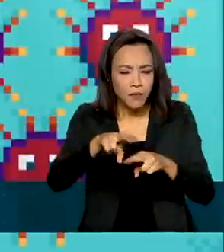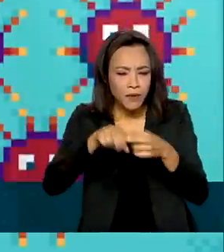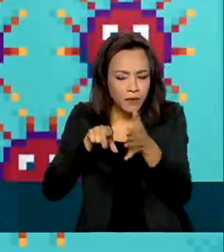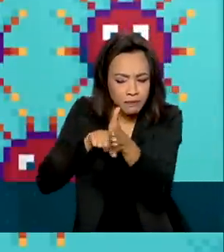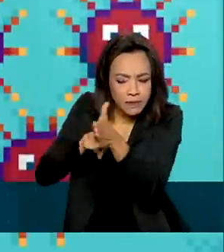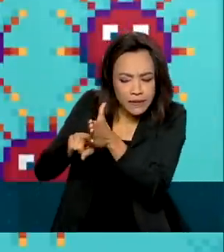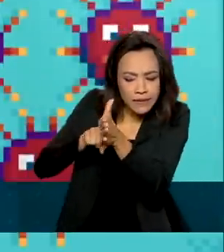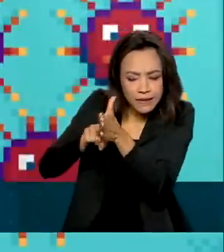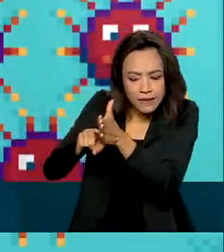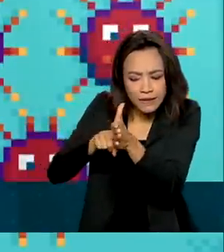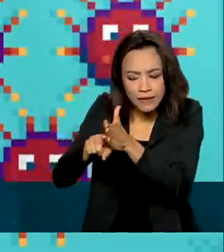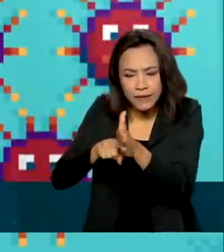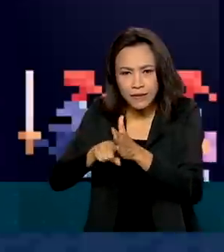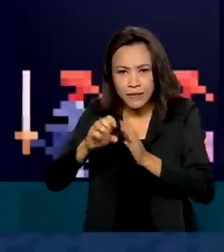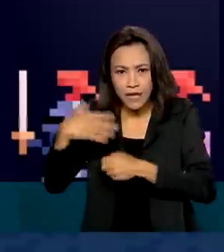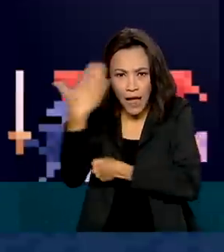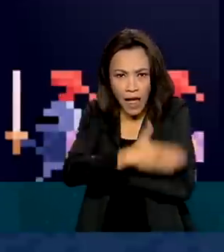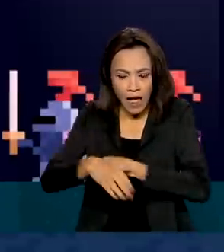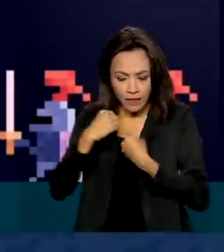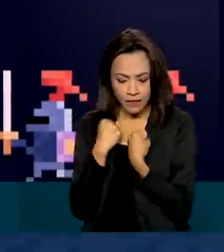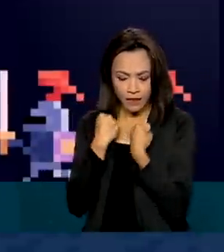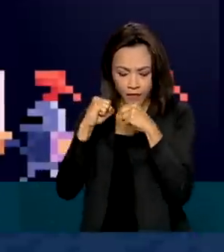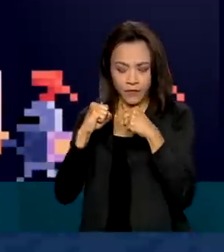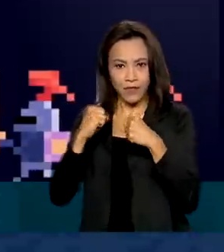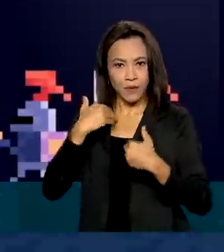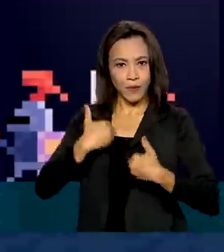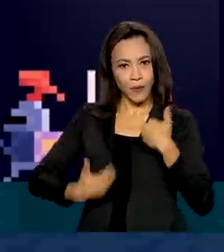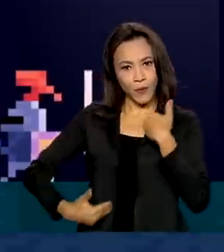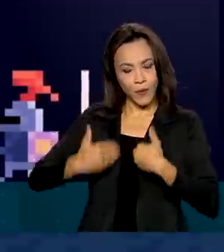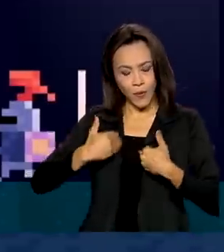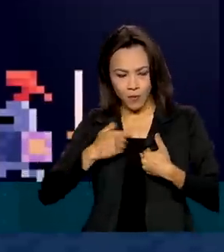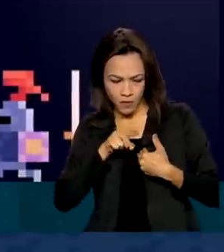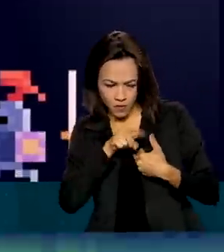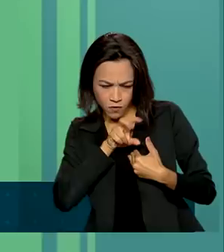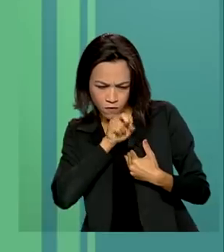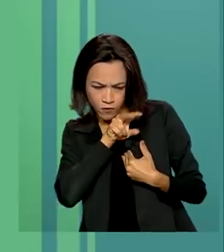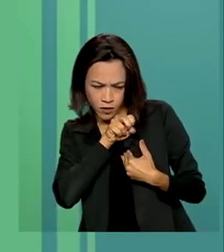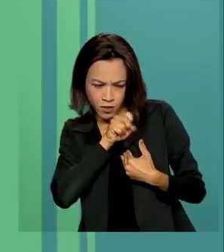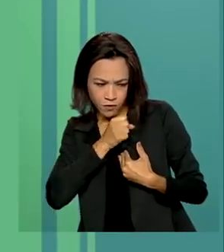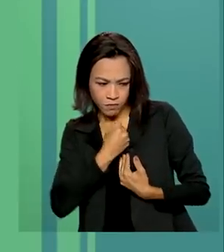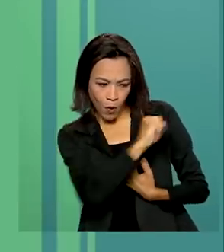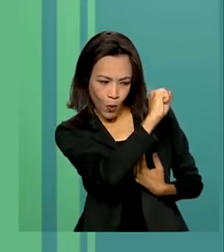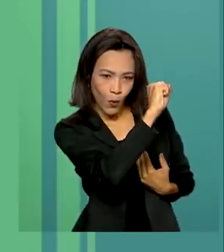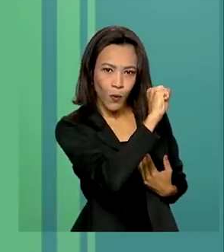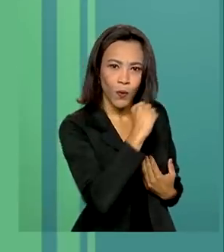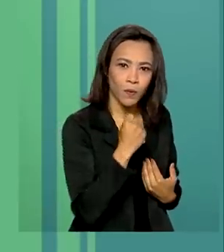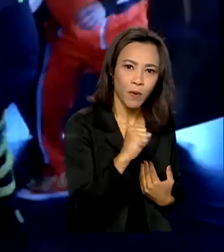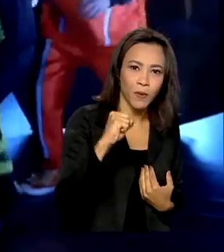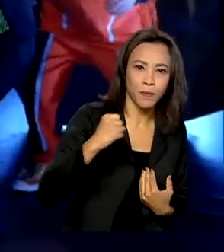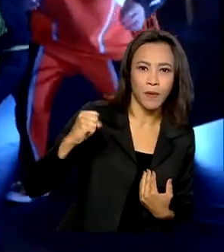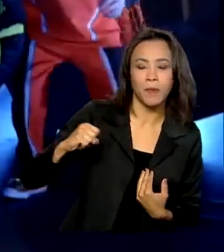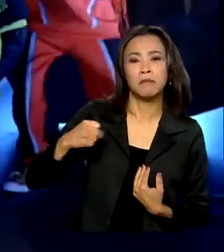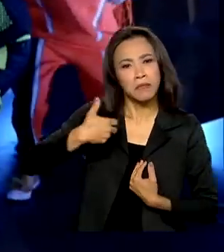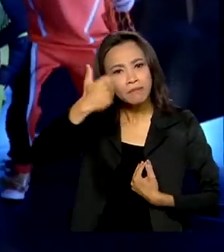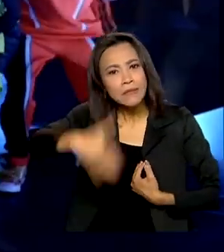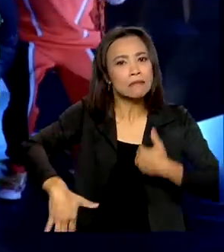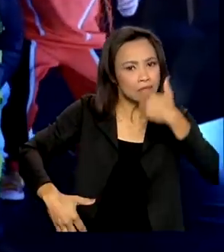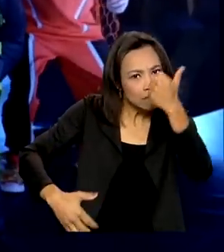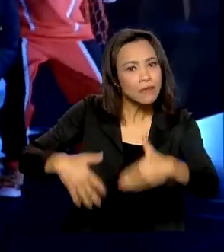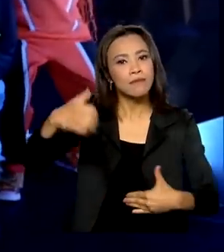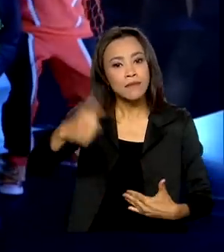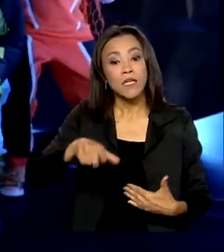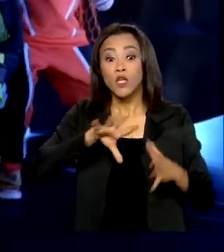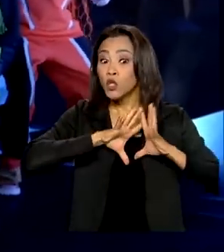vacinas que fazem com que as defesas do organismo passem a reconhecer aquele vírus e produzir anticorpos todas as